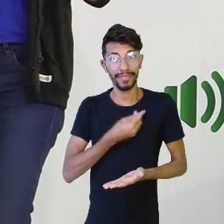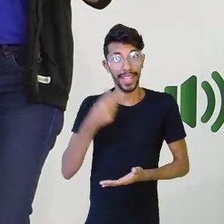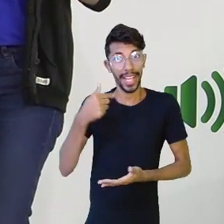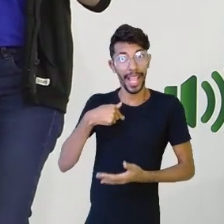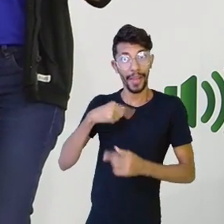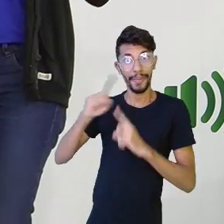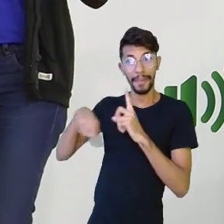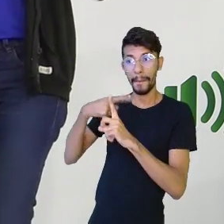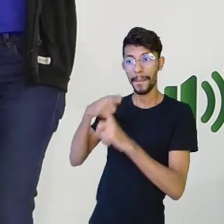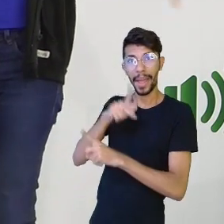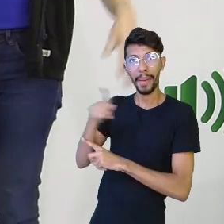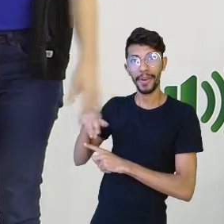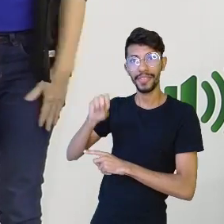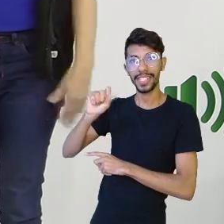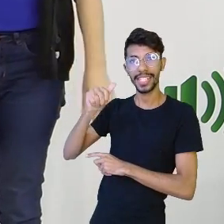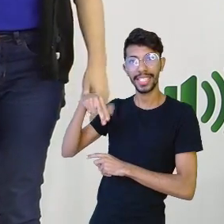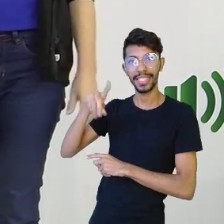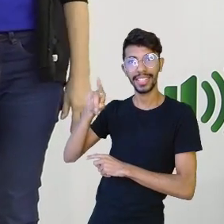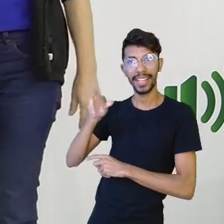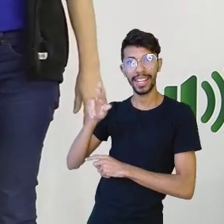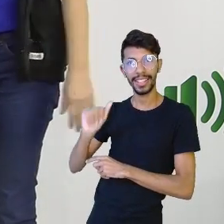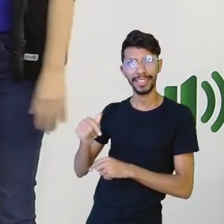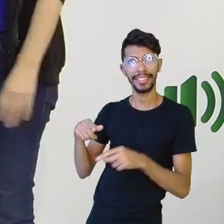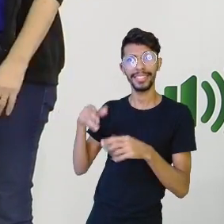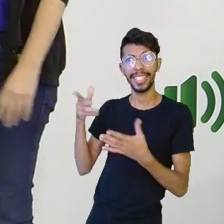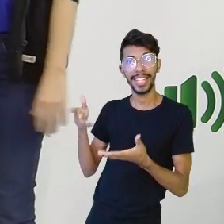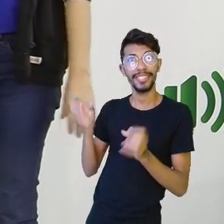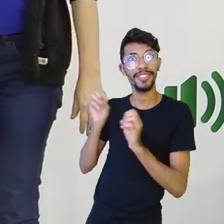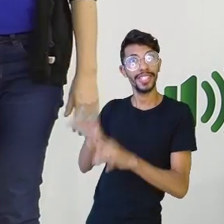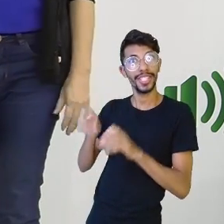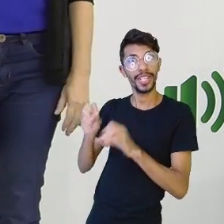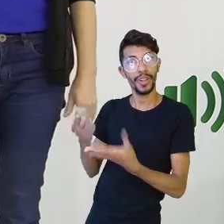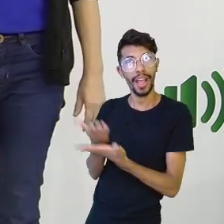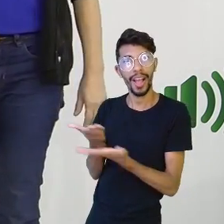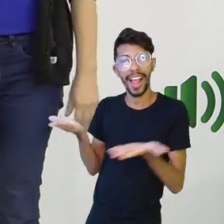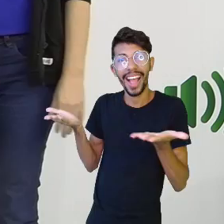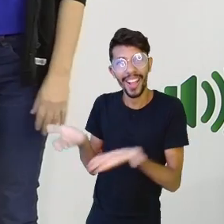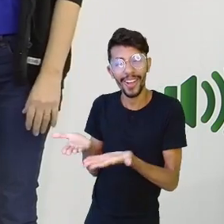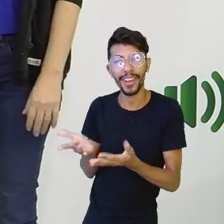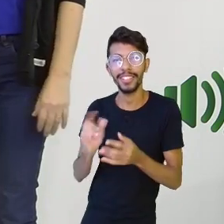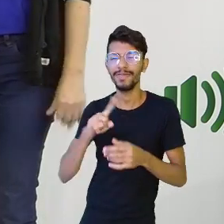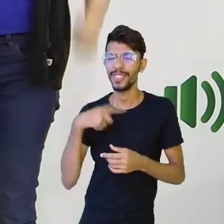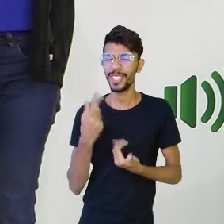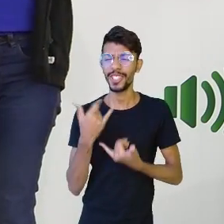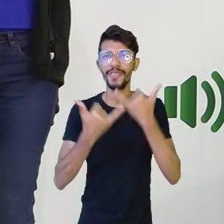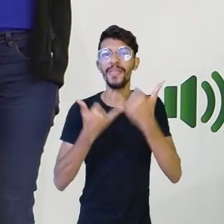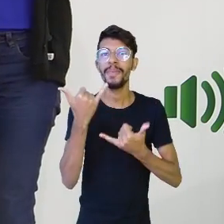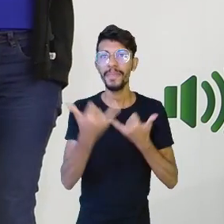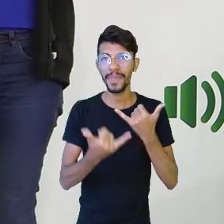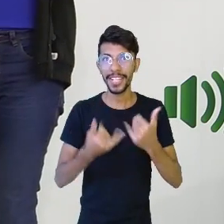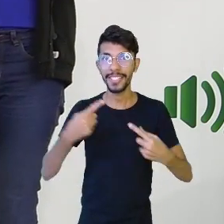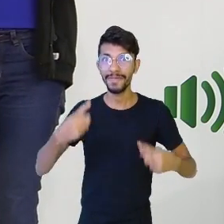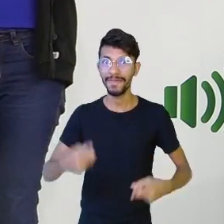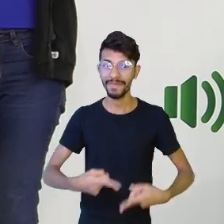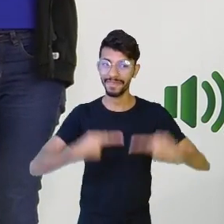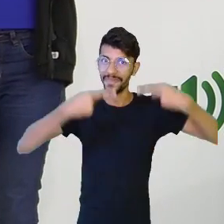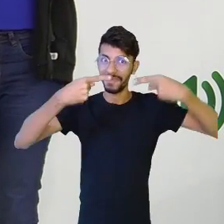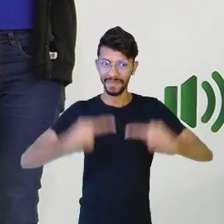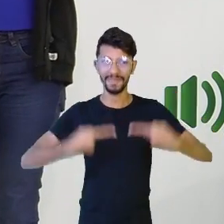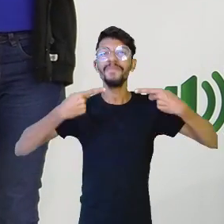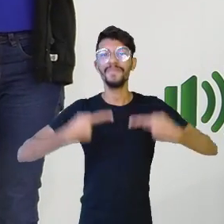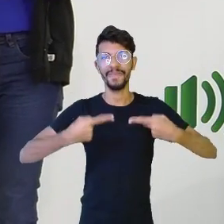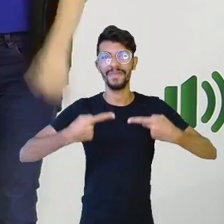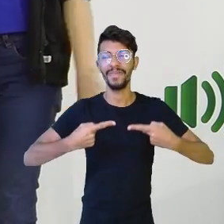professora Sandra, que acabou de dar a sua aula, e vamos brincar, vamos competir, na verdade. Agora,